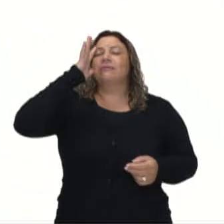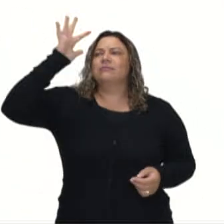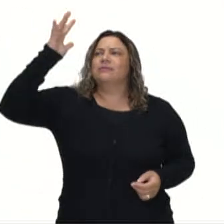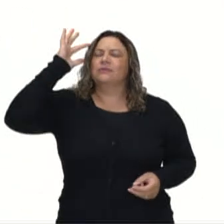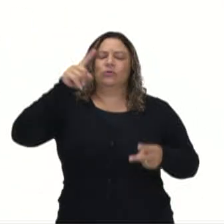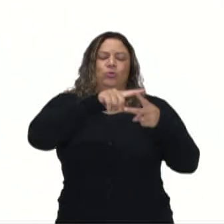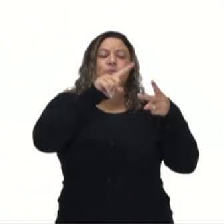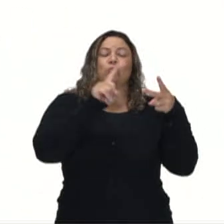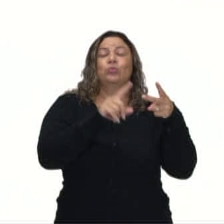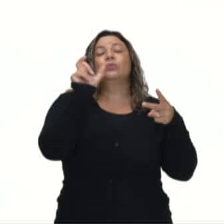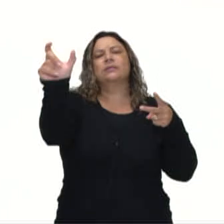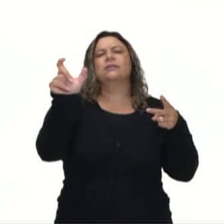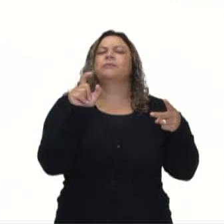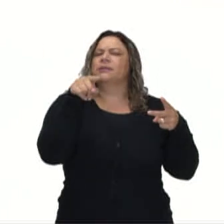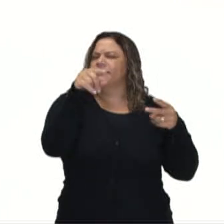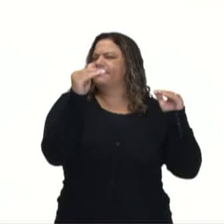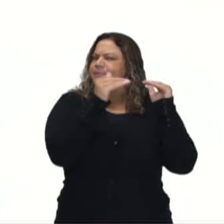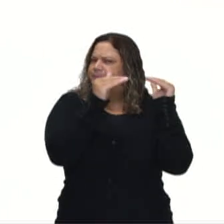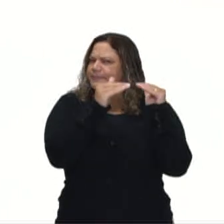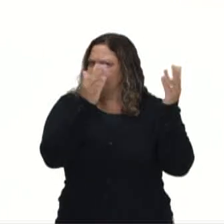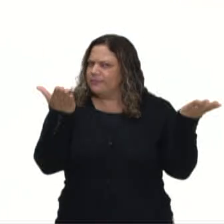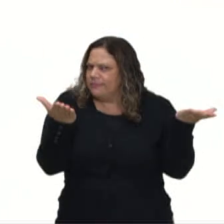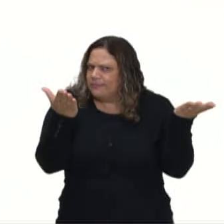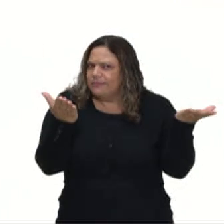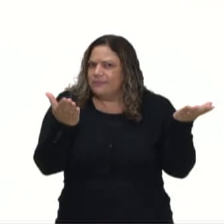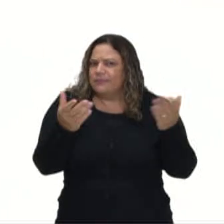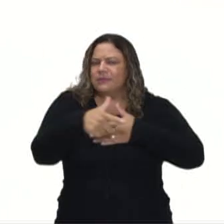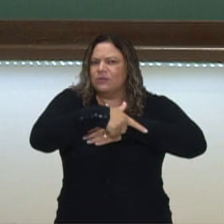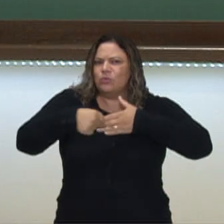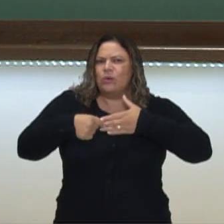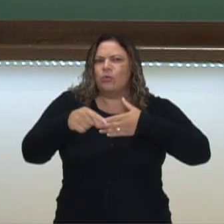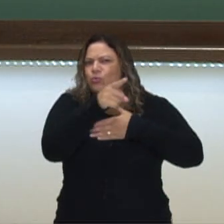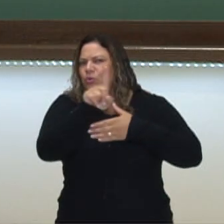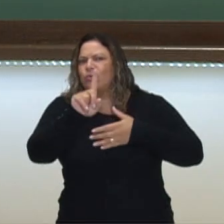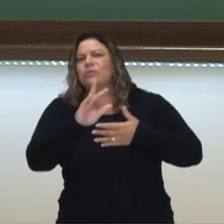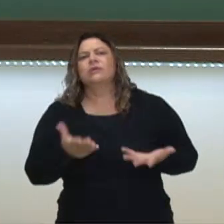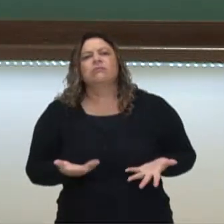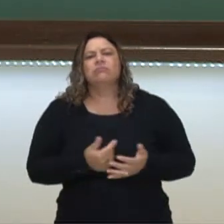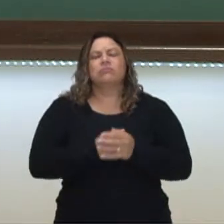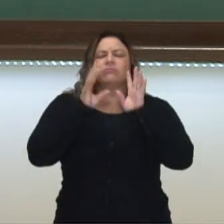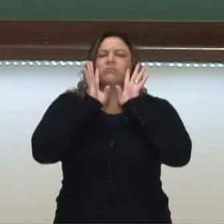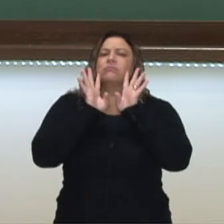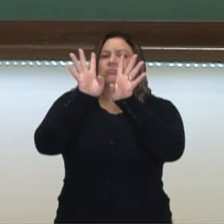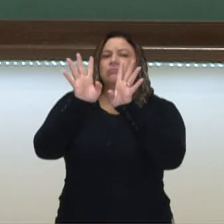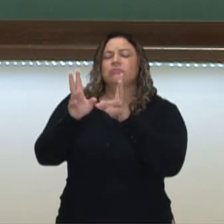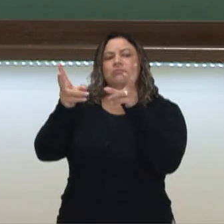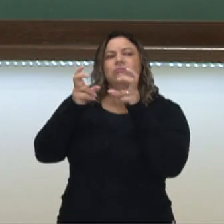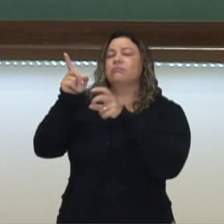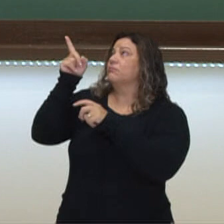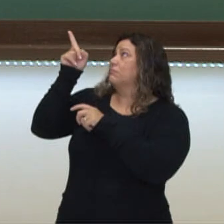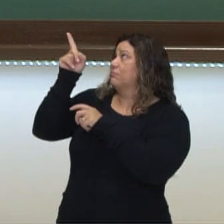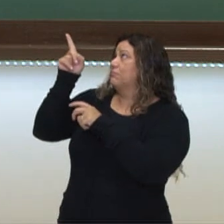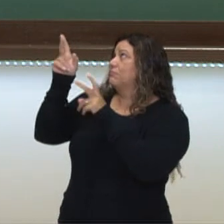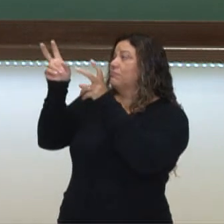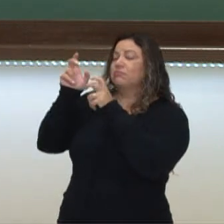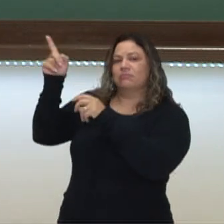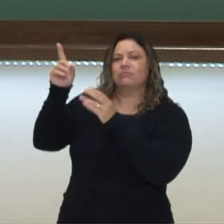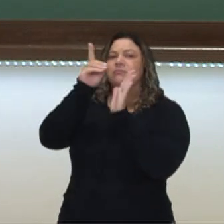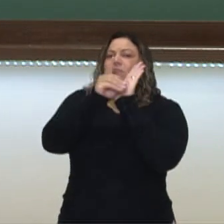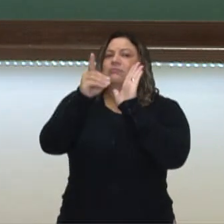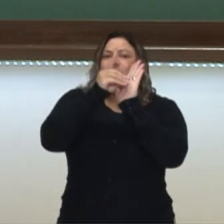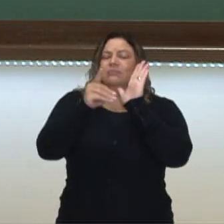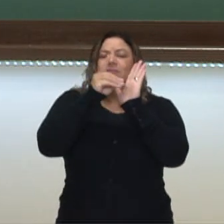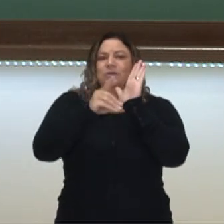do texto e diga se você concorda com ele ou não. Atente à nossa imagem que representa um